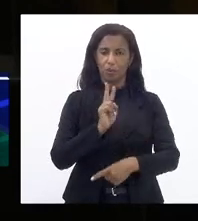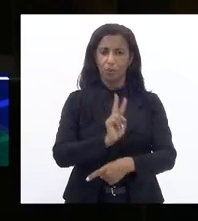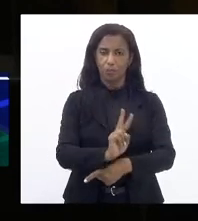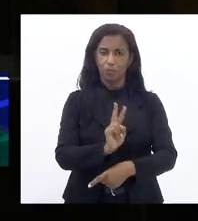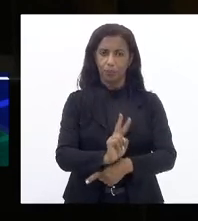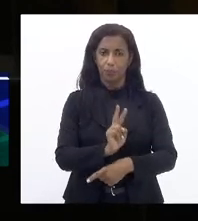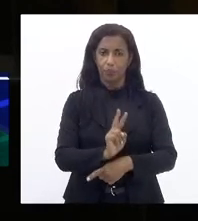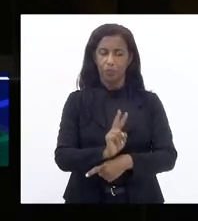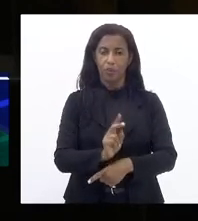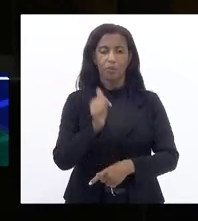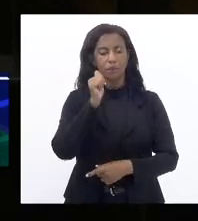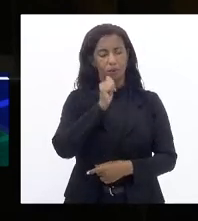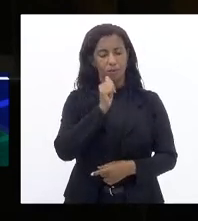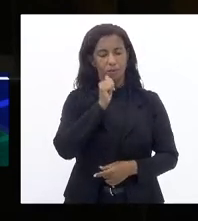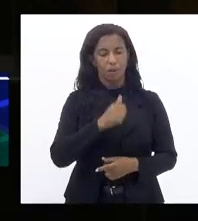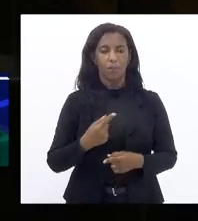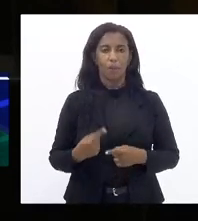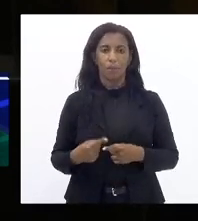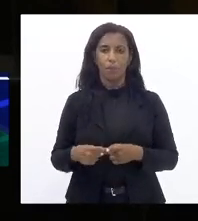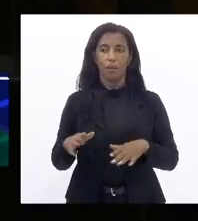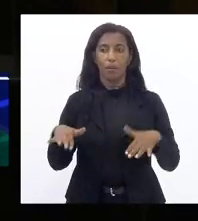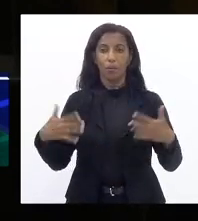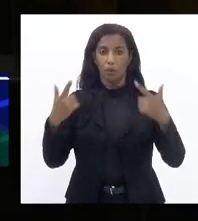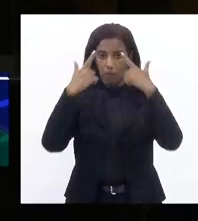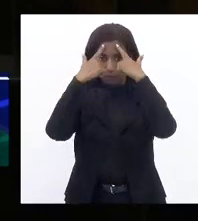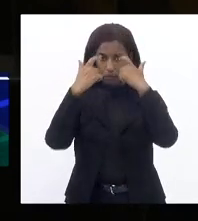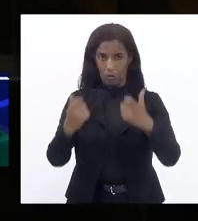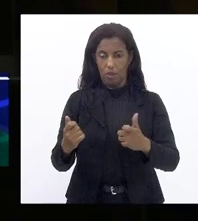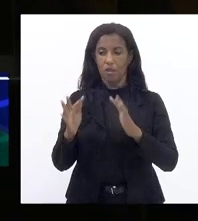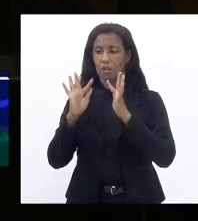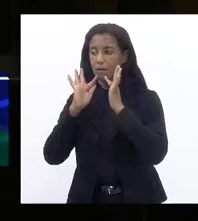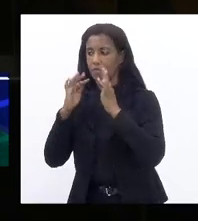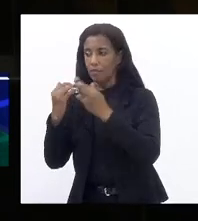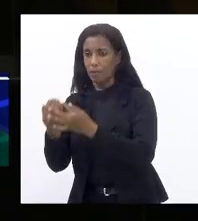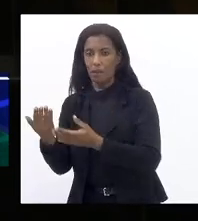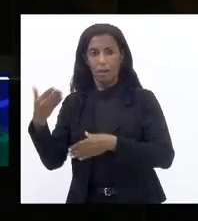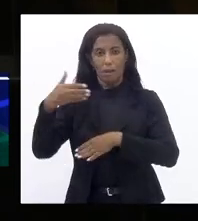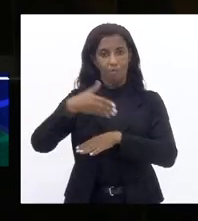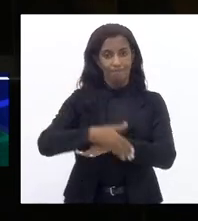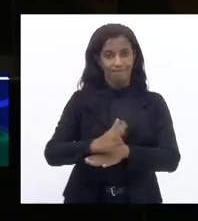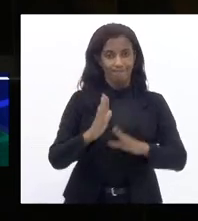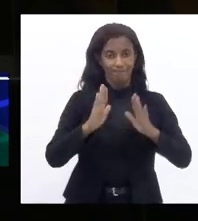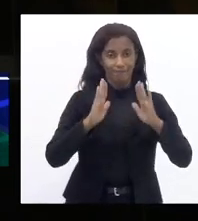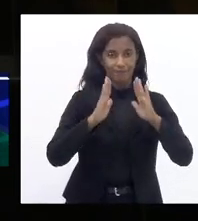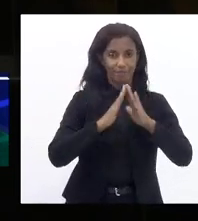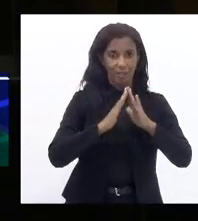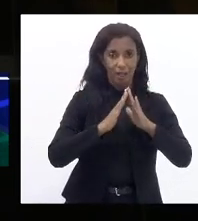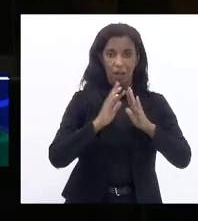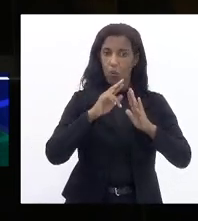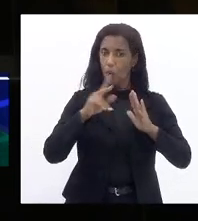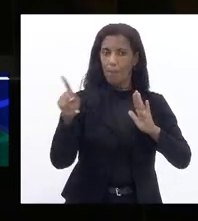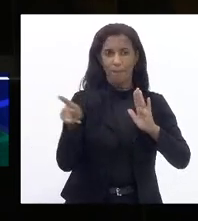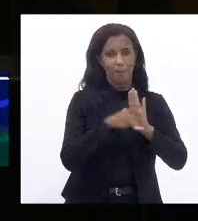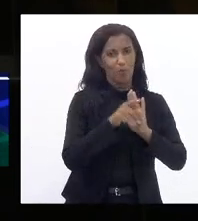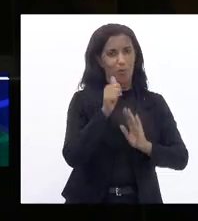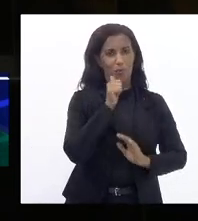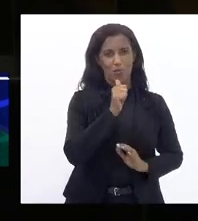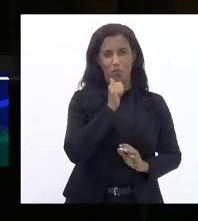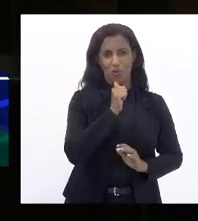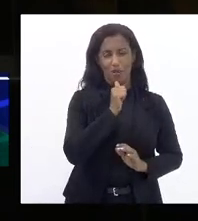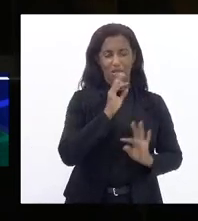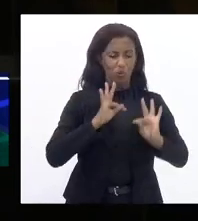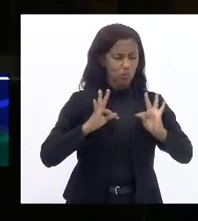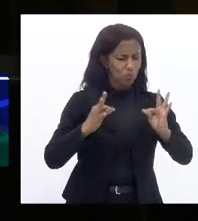proteção dessas mulheres. Porque quando a violência doméstica ela se instala, Tia Ju, ela não afeta somente a mulher, mas ela